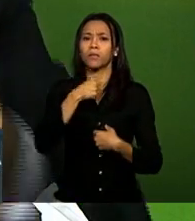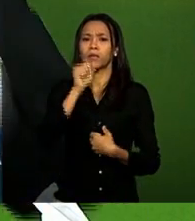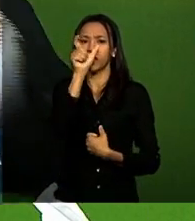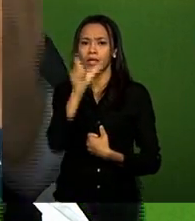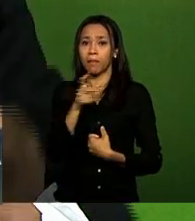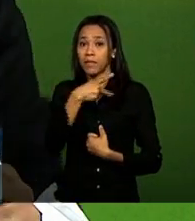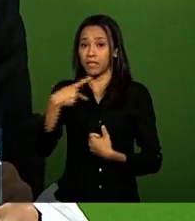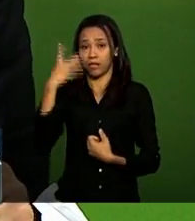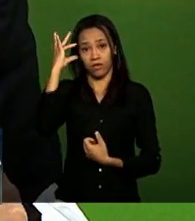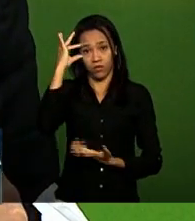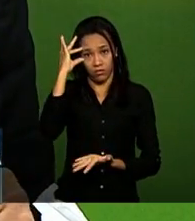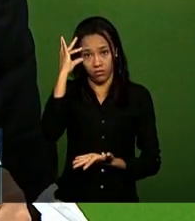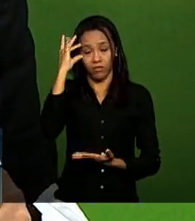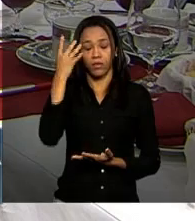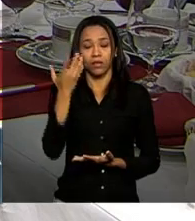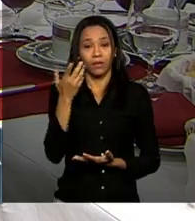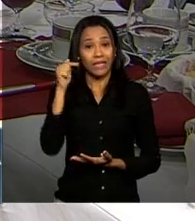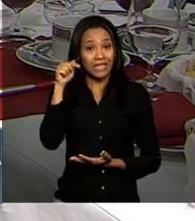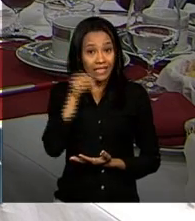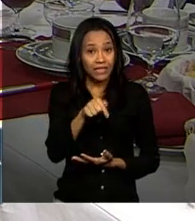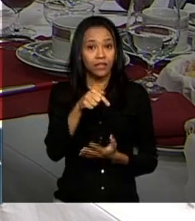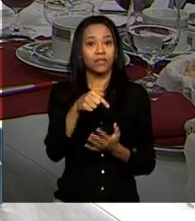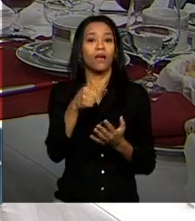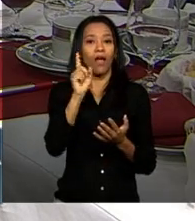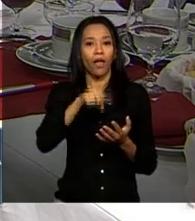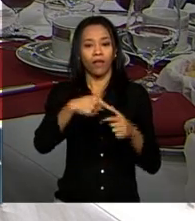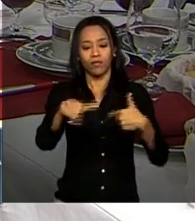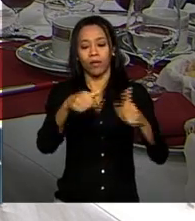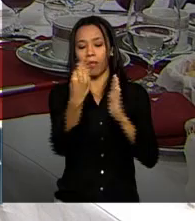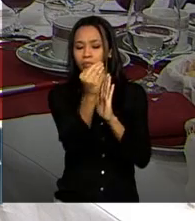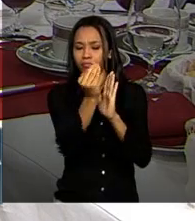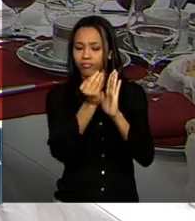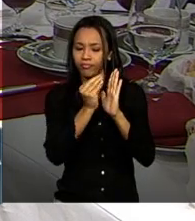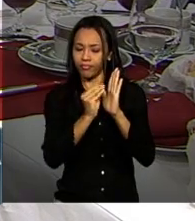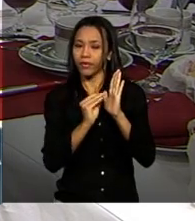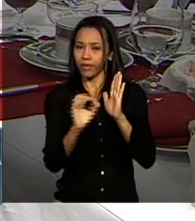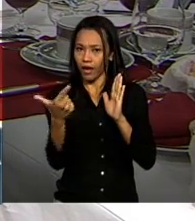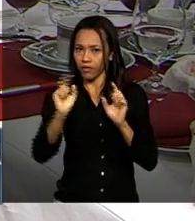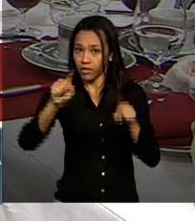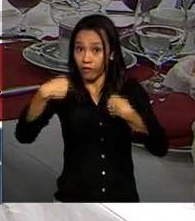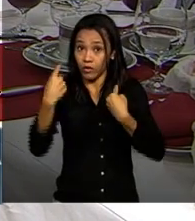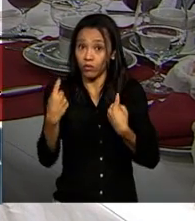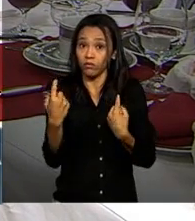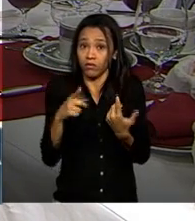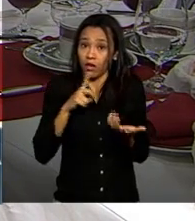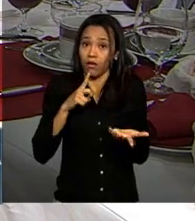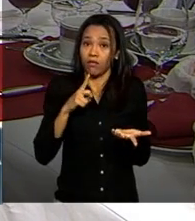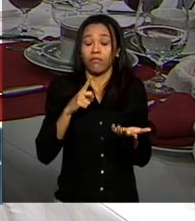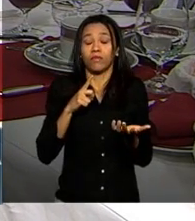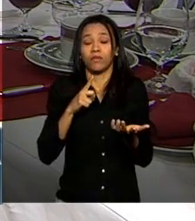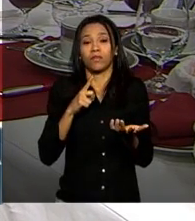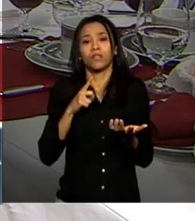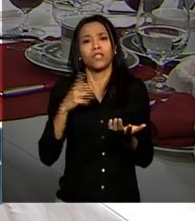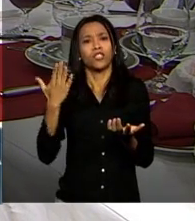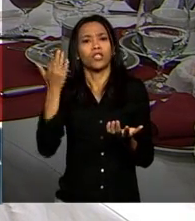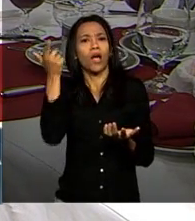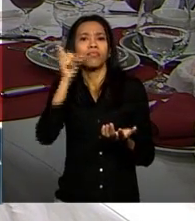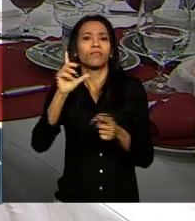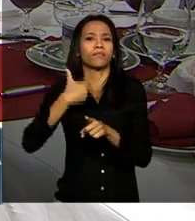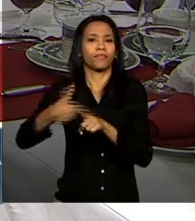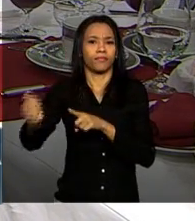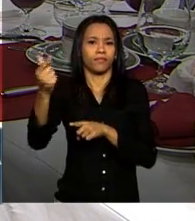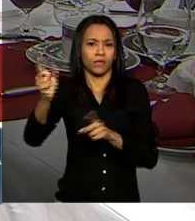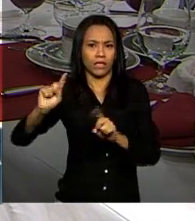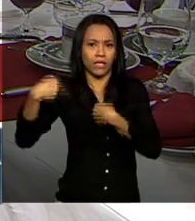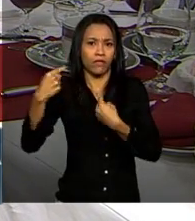Rousseff Esta é a agenda eh que eu quero compartilhar com vocês nós temos desafios como superamos e convivemos com